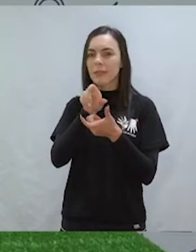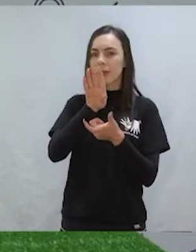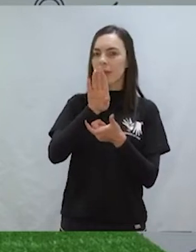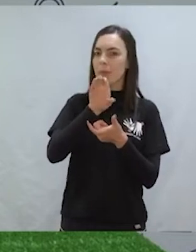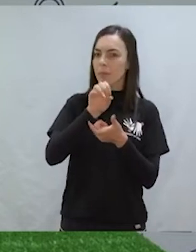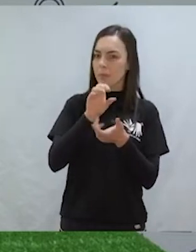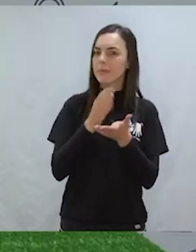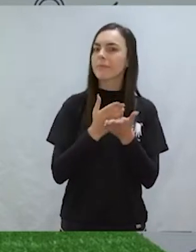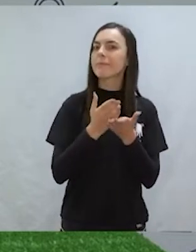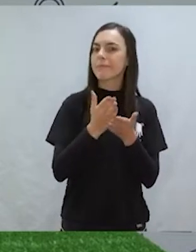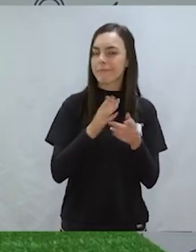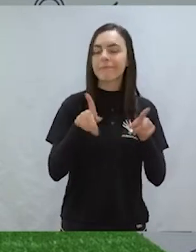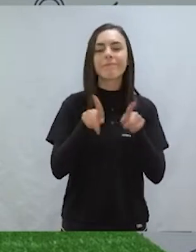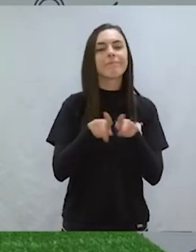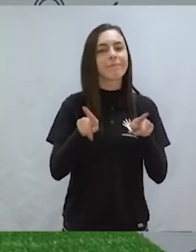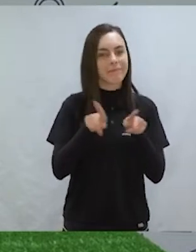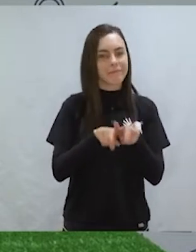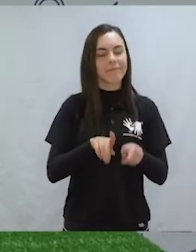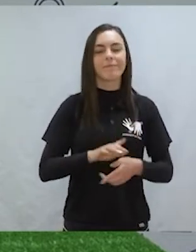sílaba bo,